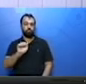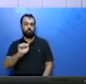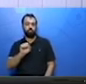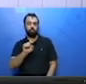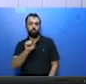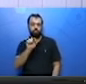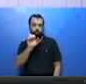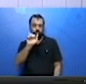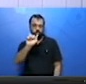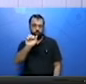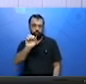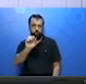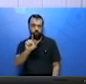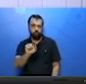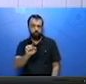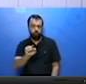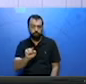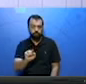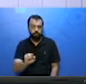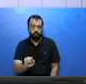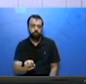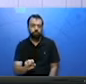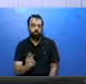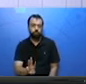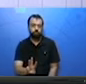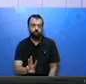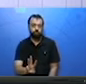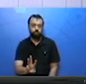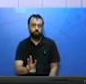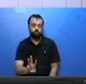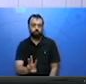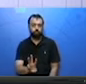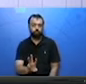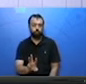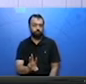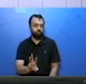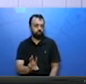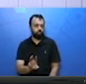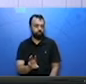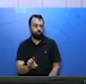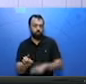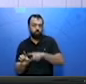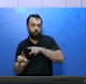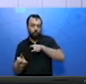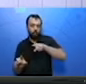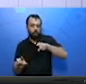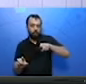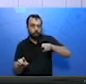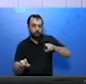o ponto A. Desci aqui no A, 3. Prolonguei aqui no Y,